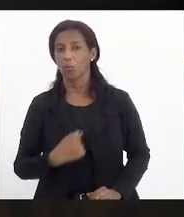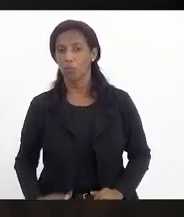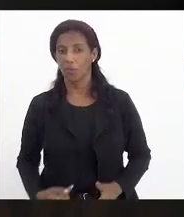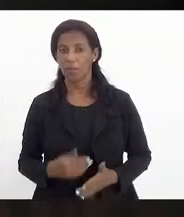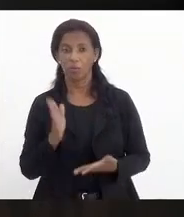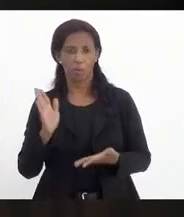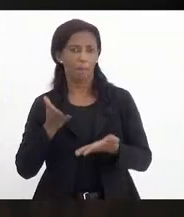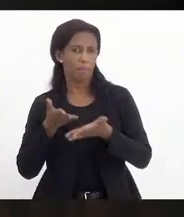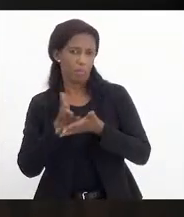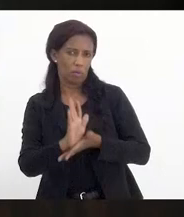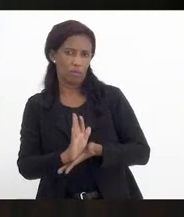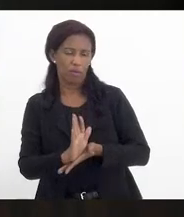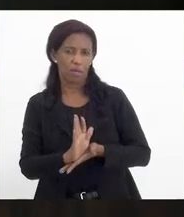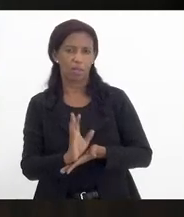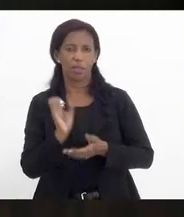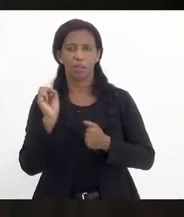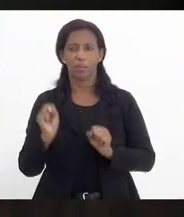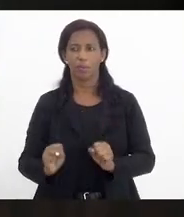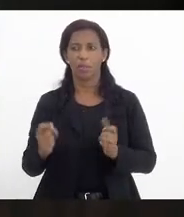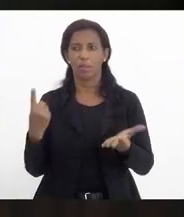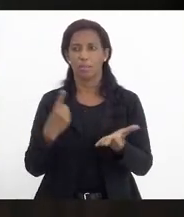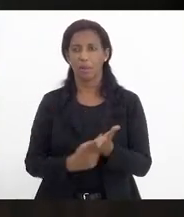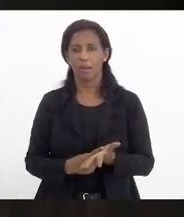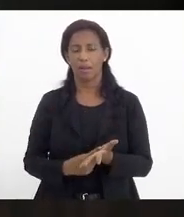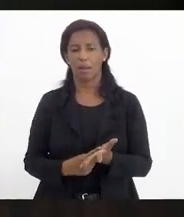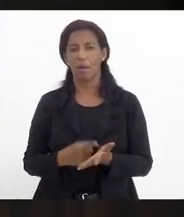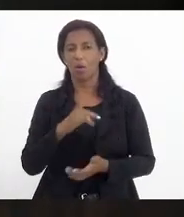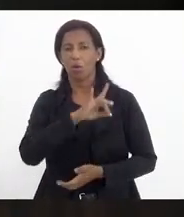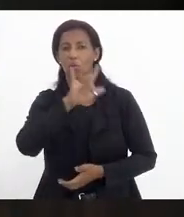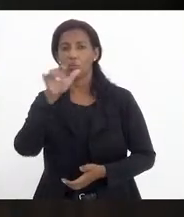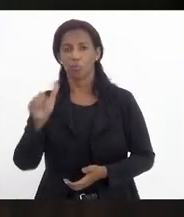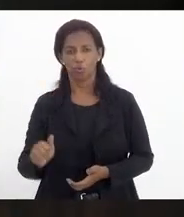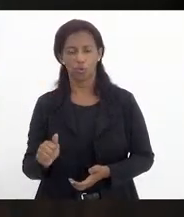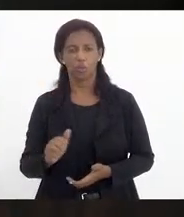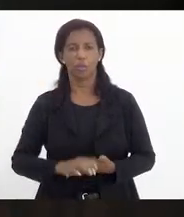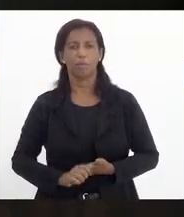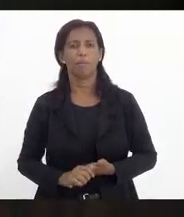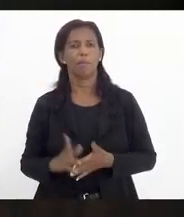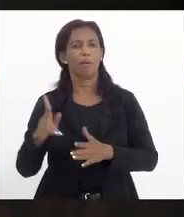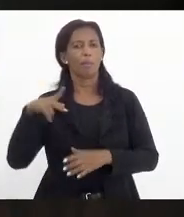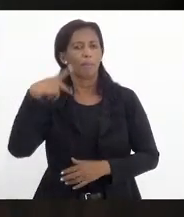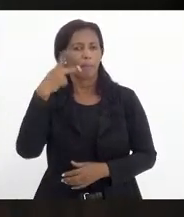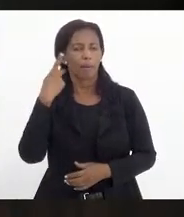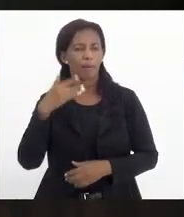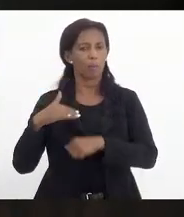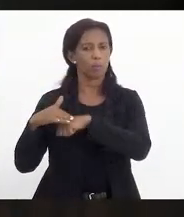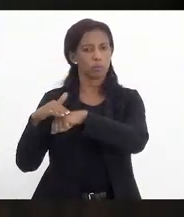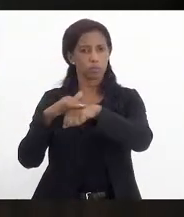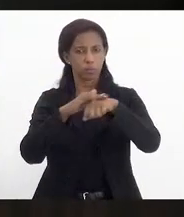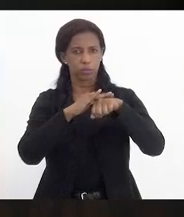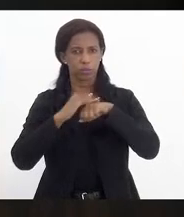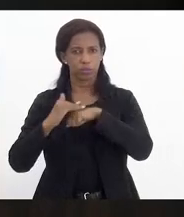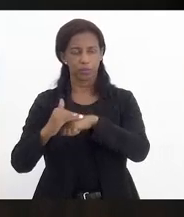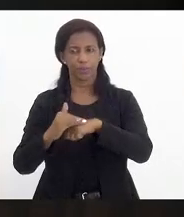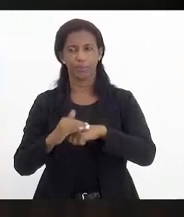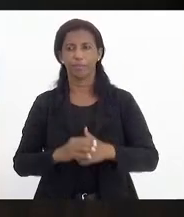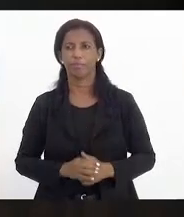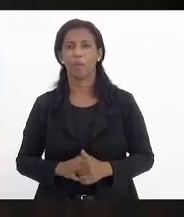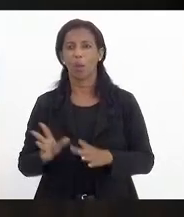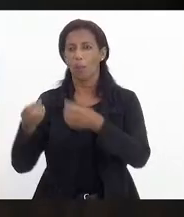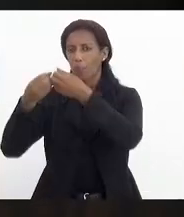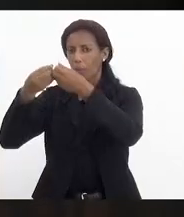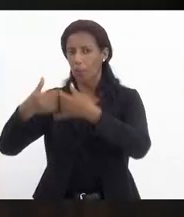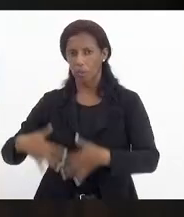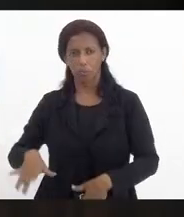vez aprovado, que ele pudesse marcar uma data para vir aqui para sancionar com o parlamento. Então, tem uma minuta aí, sem